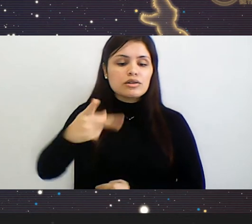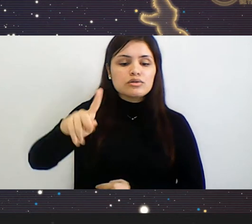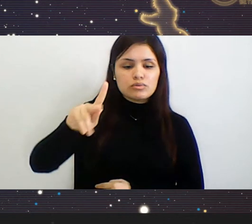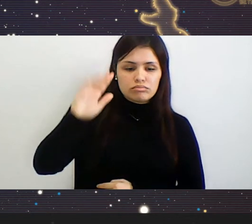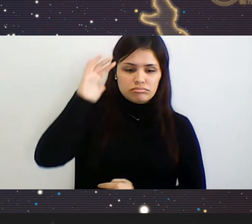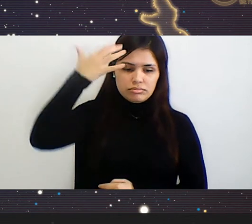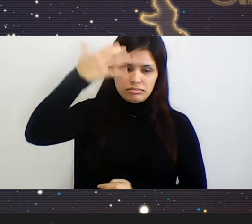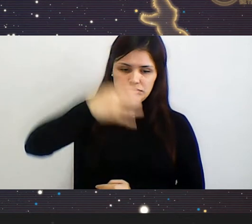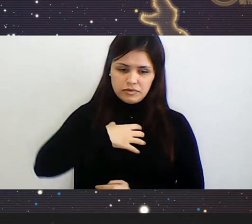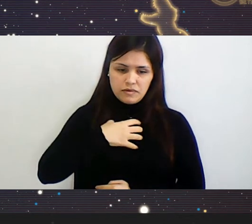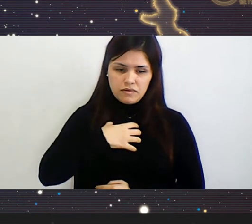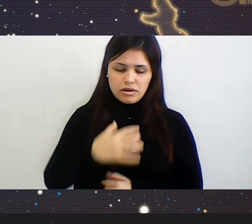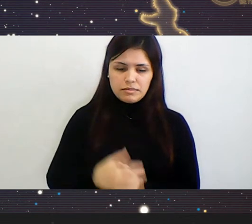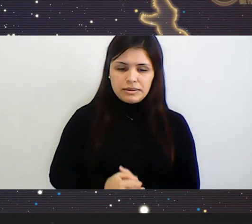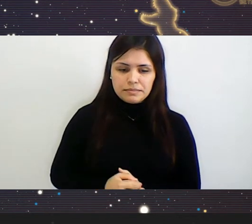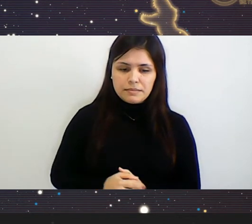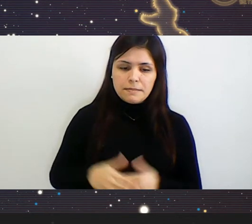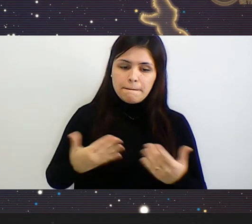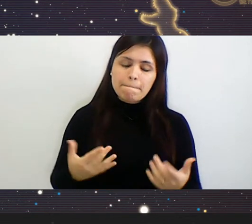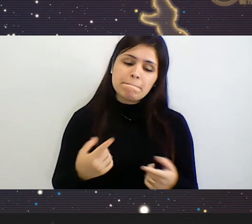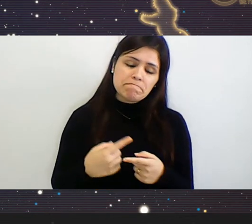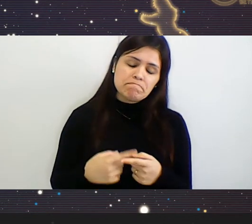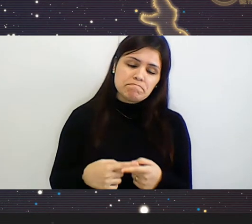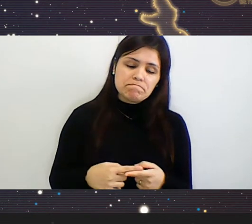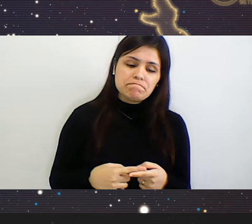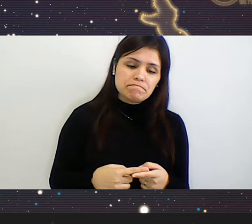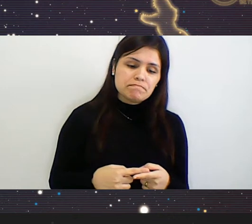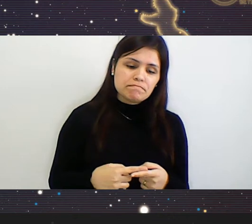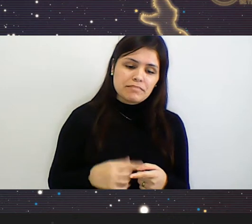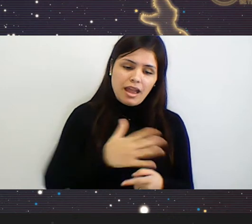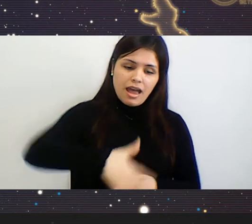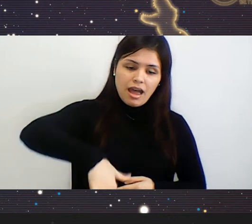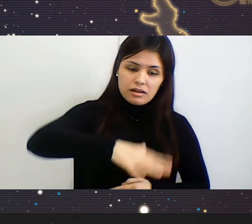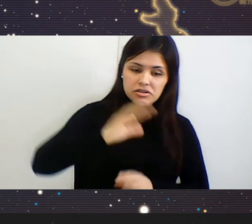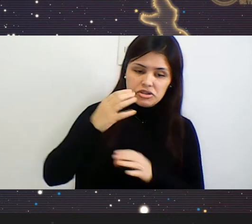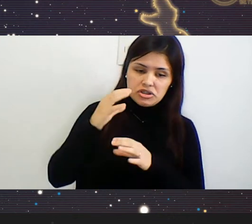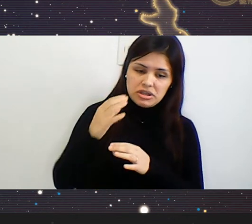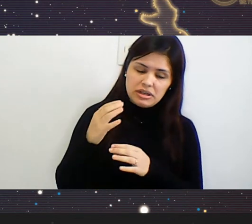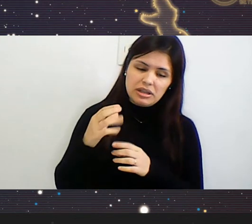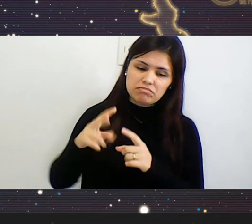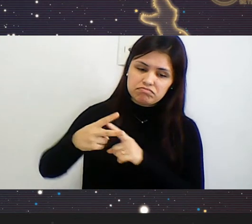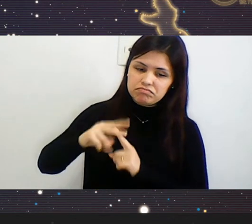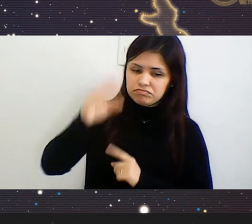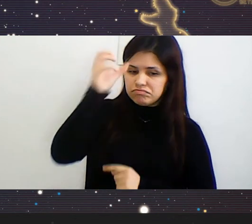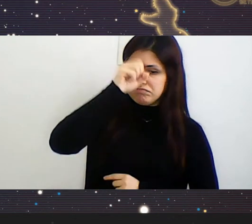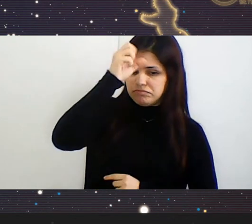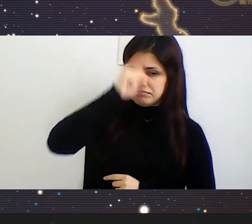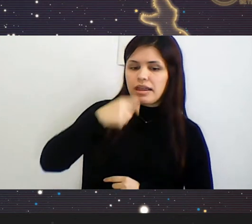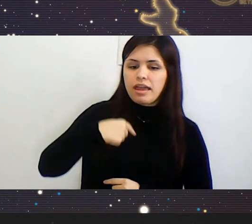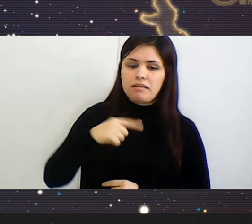enfim, eu diria que code interviews para a área de engenharia com machine learning ainda é bem relevante.